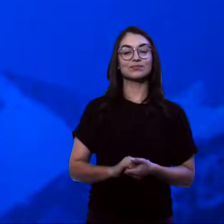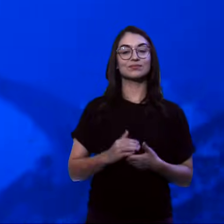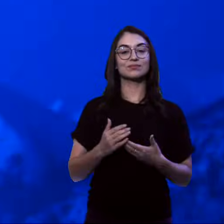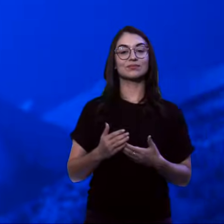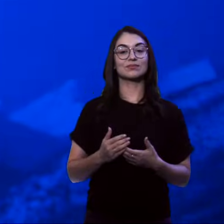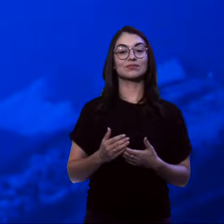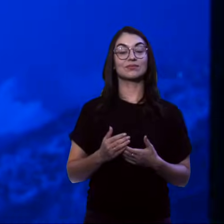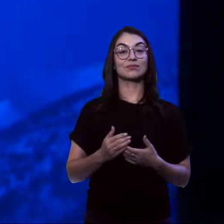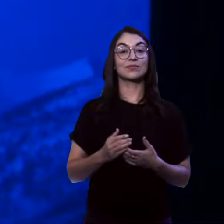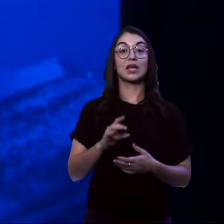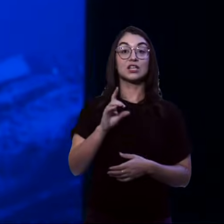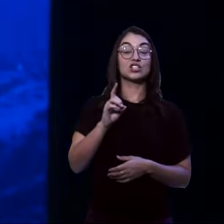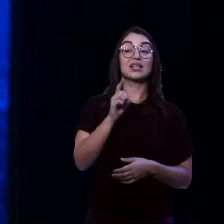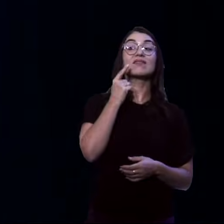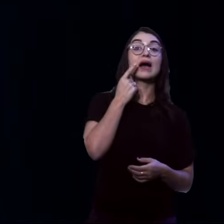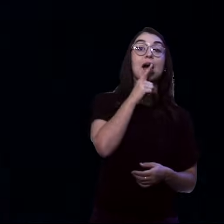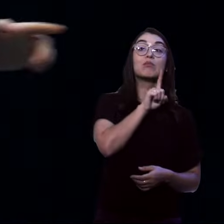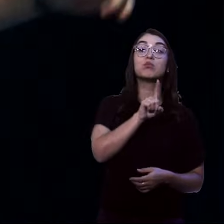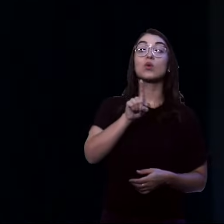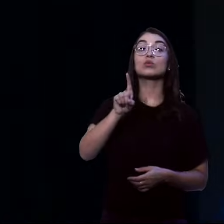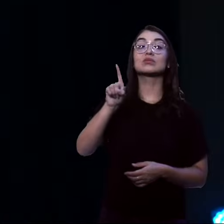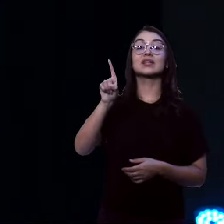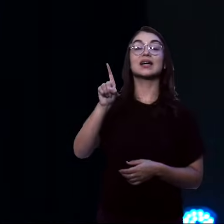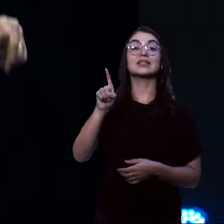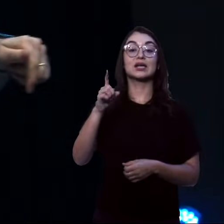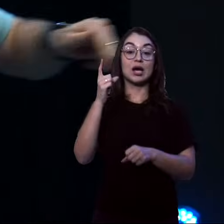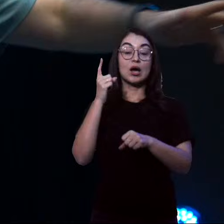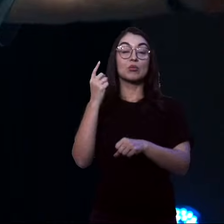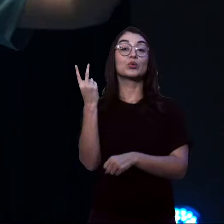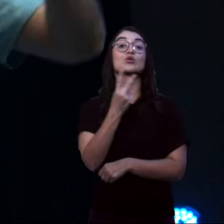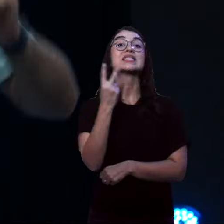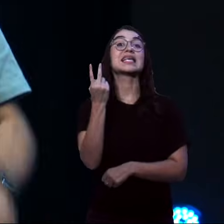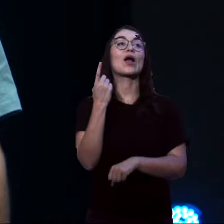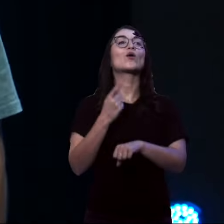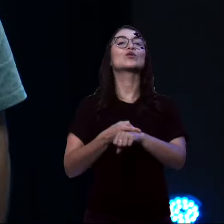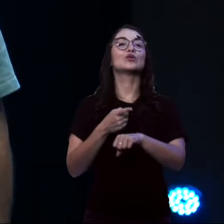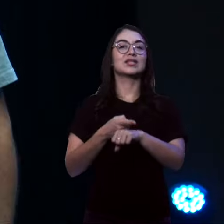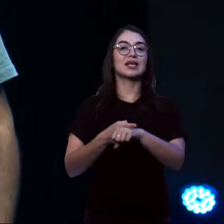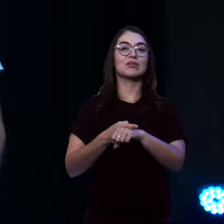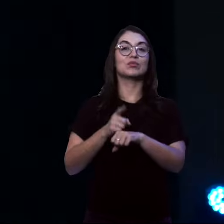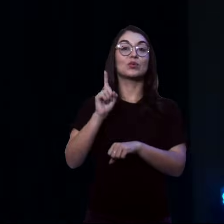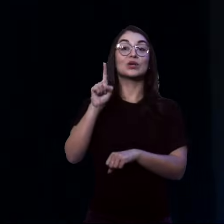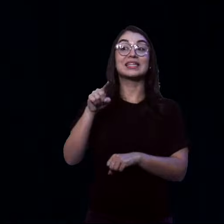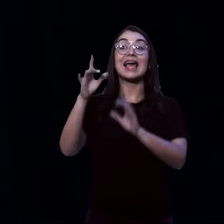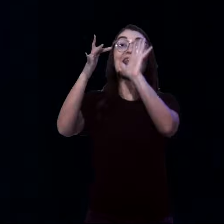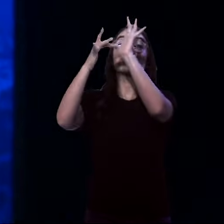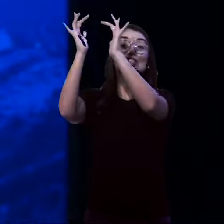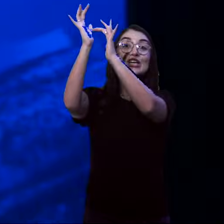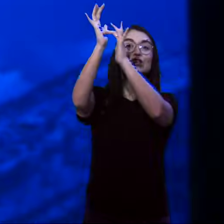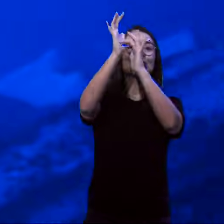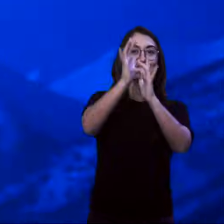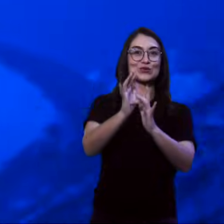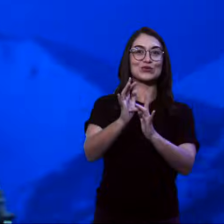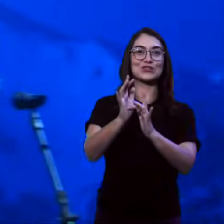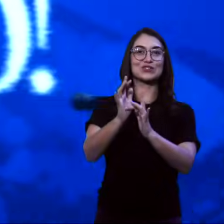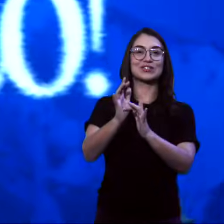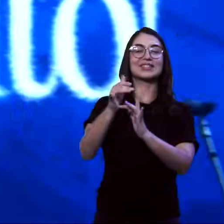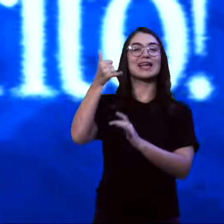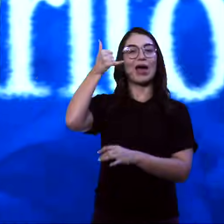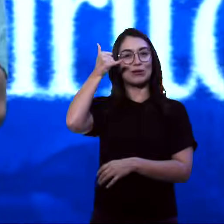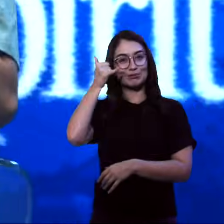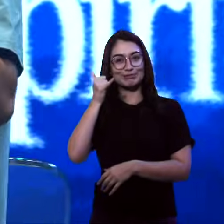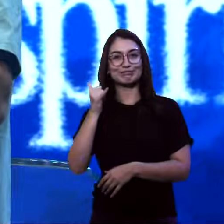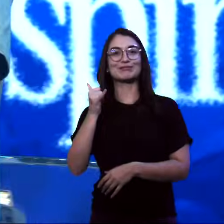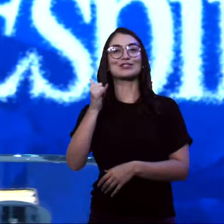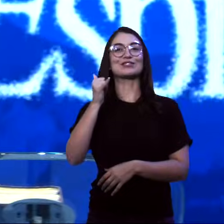estavam apontando para a glória do segundo templo, que seria Jesus entrando naquele lugar. Mas é interessante que a Bíblia fala algo